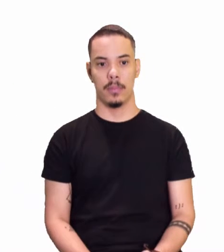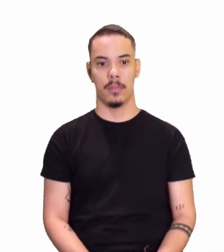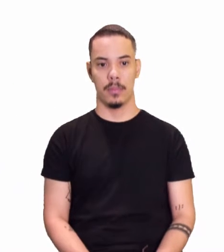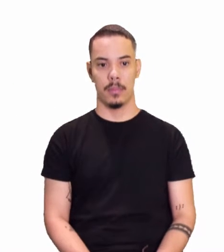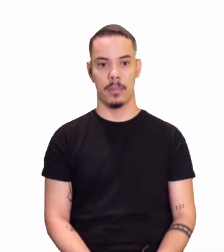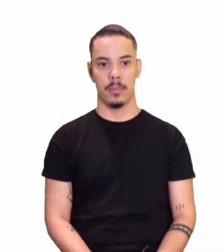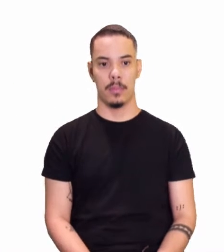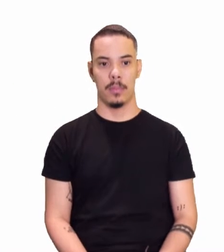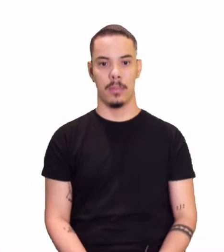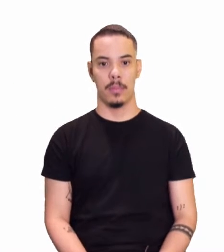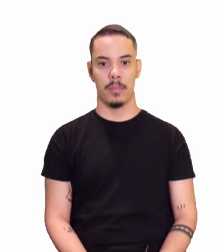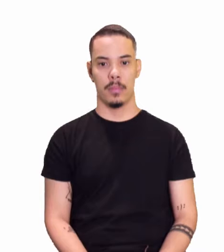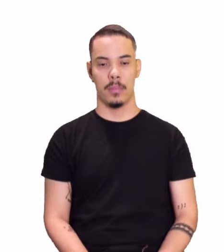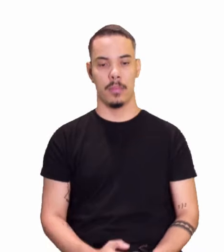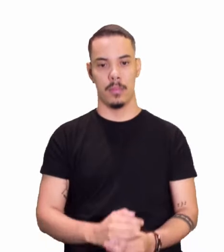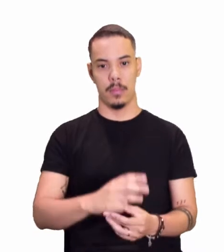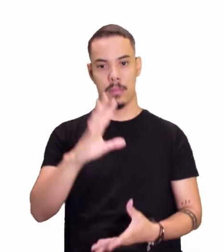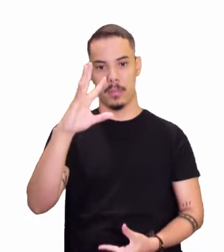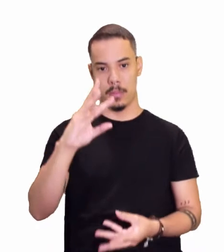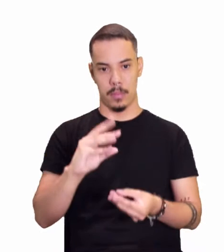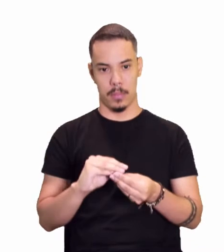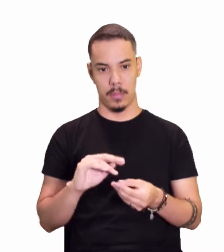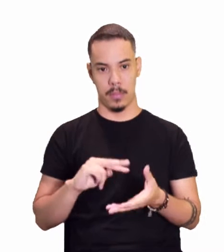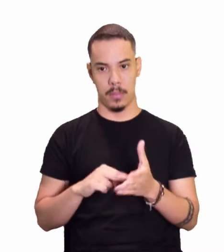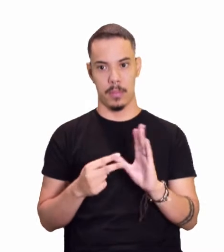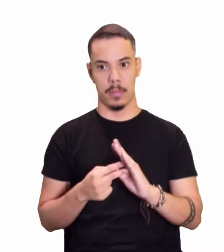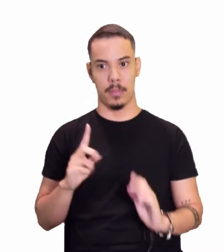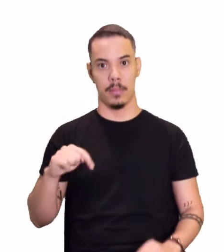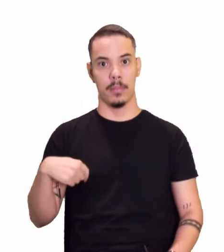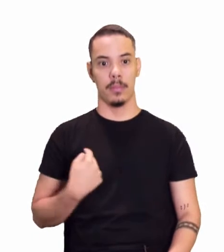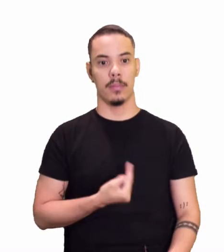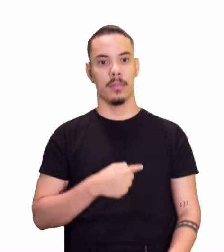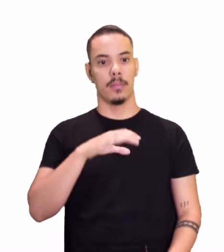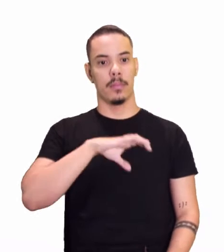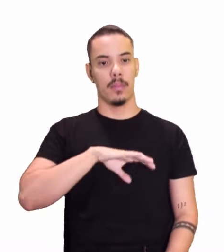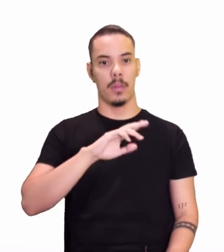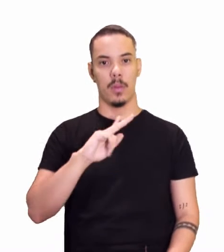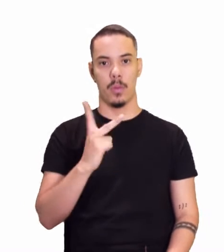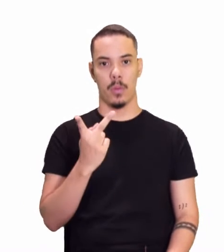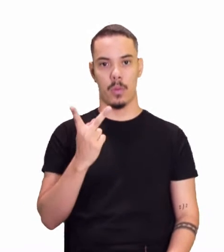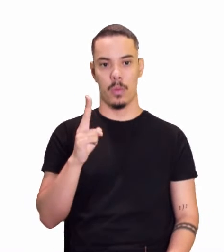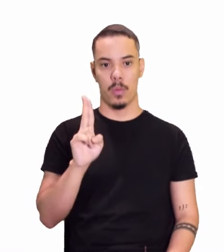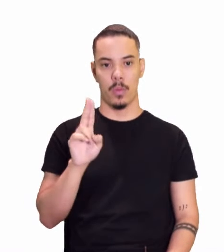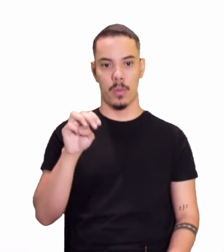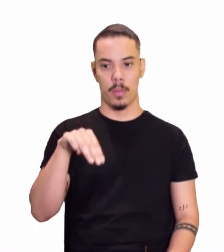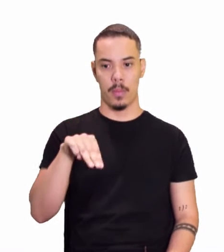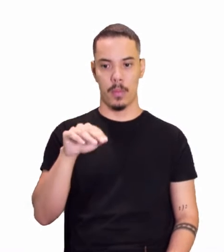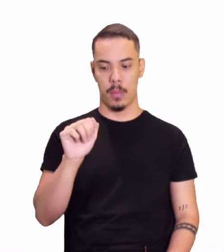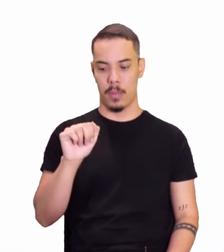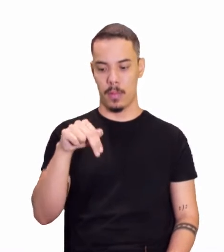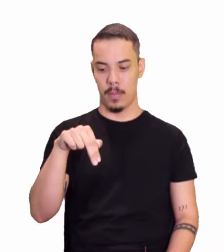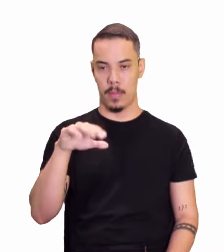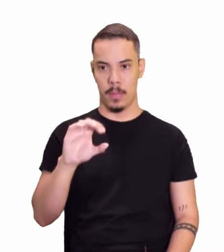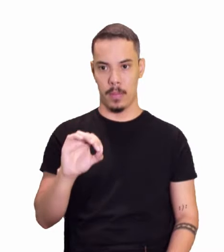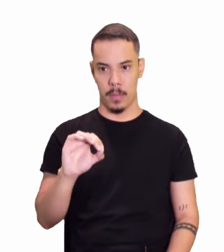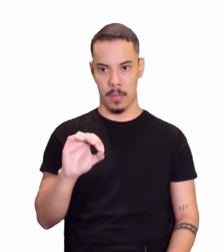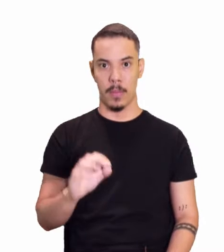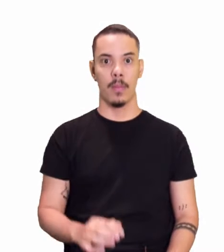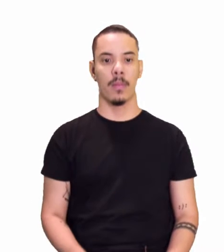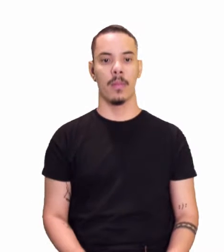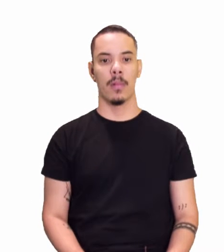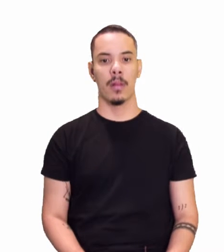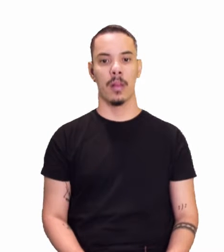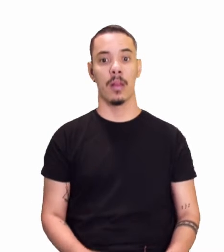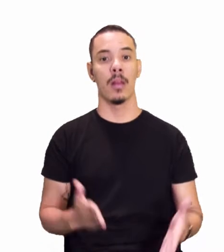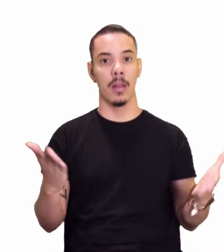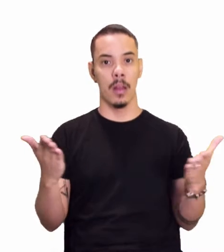humanos, tá? Que significa, na nossa língua portuguesa, humano, beleza? Agora você,